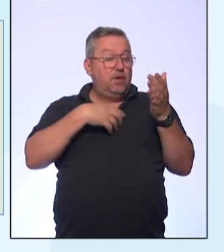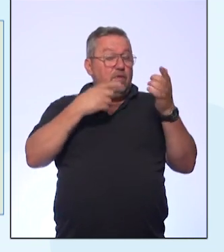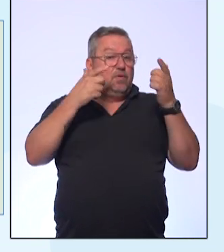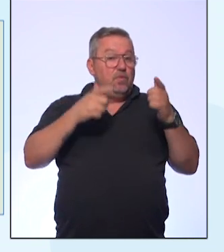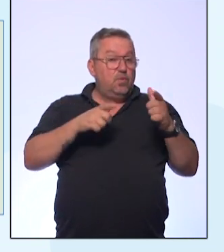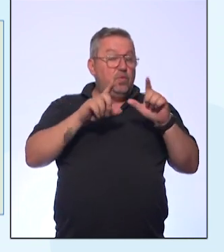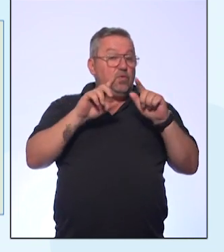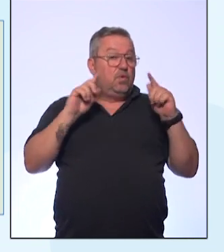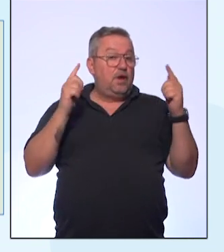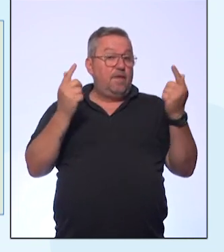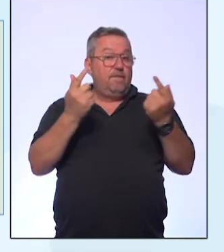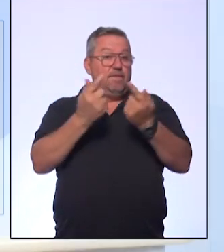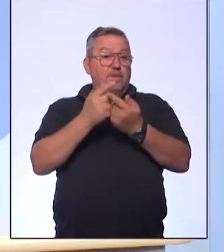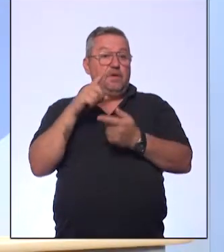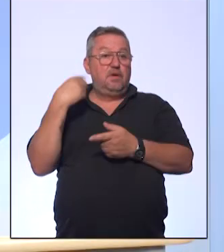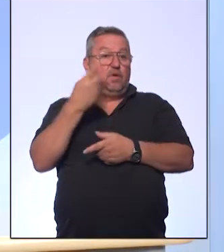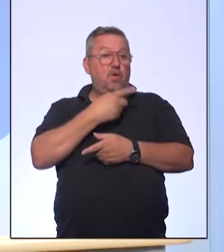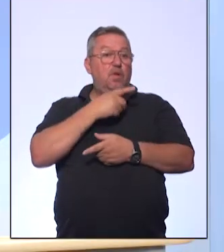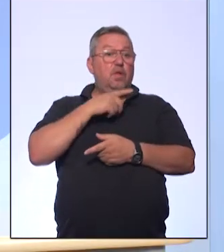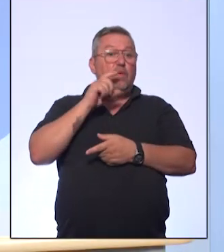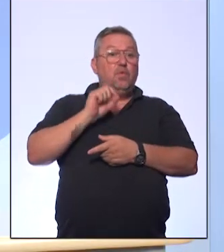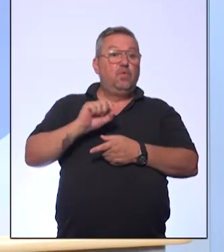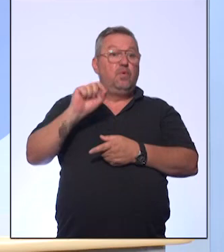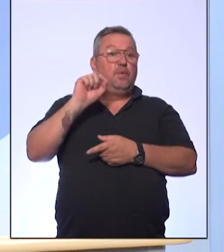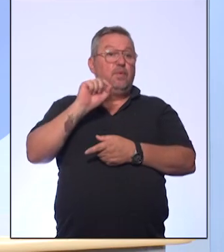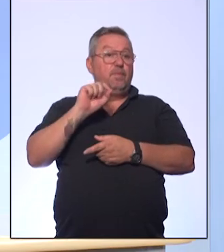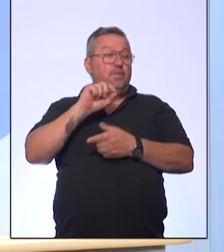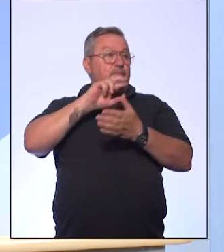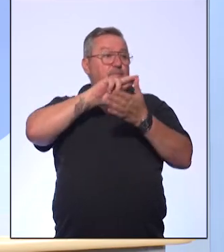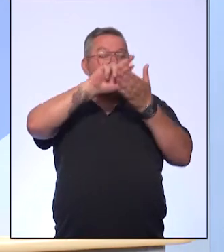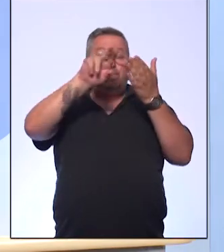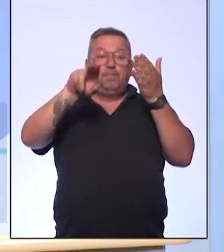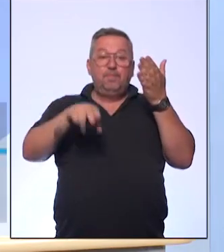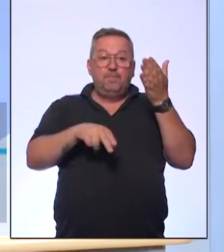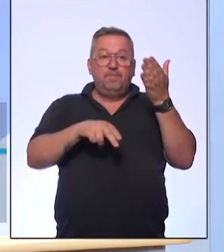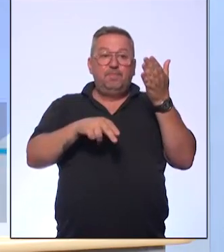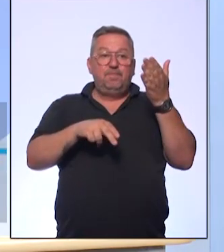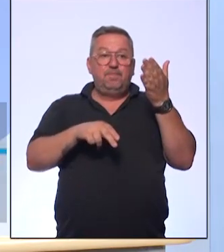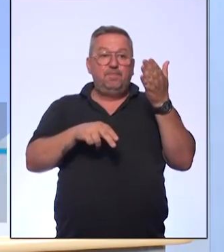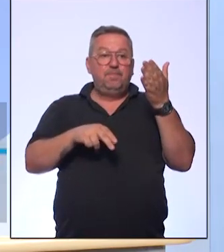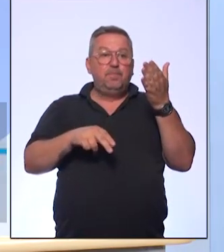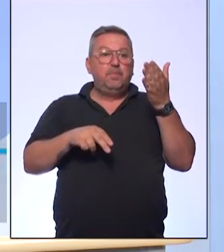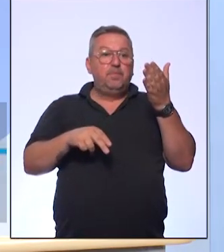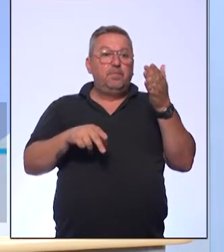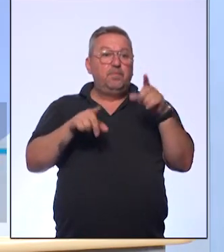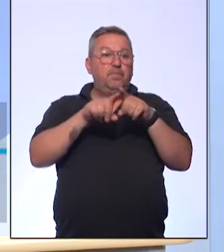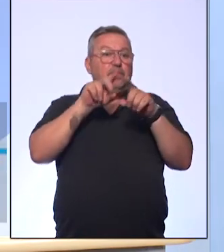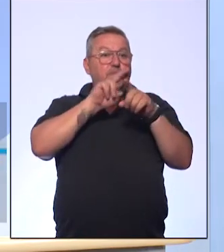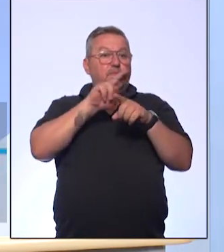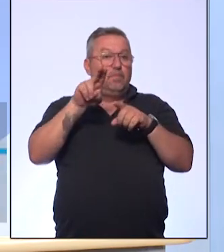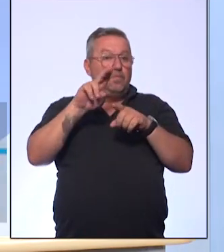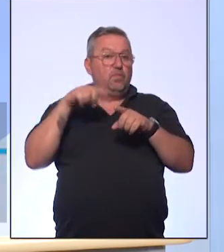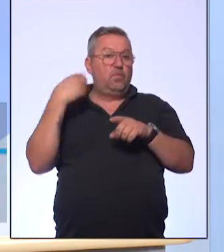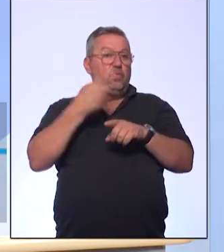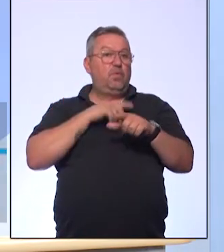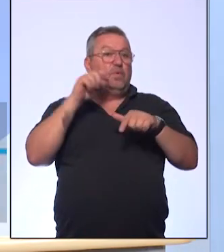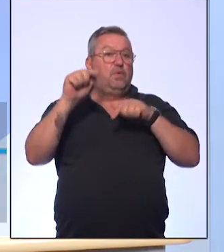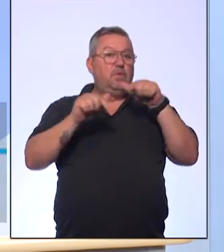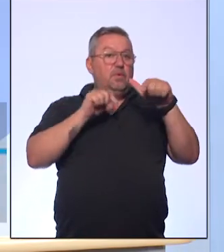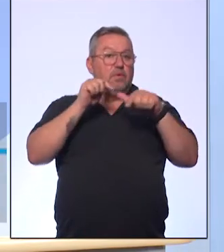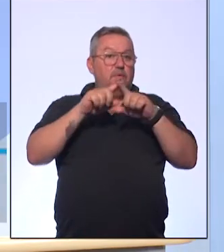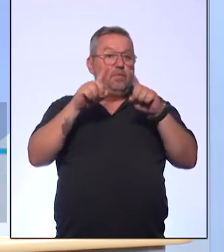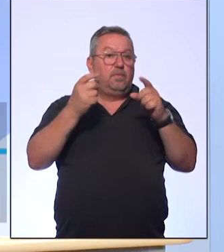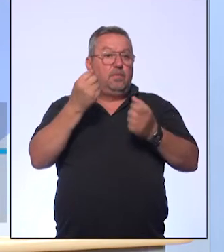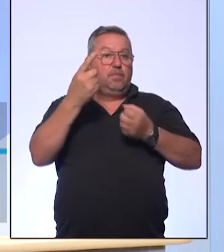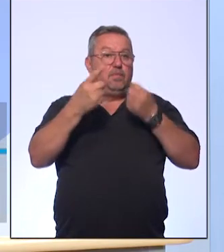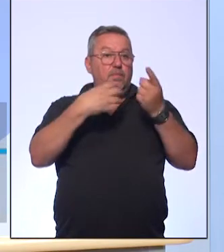geográfico. Lembrando que nós temos aí diferentes, né, terminologias quando nós trabalhamos com